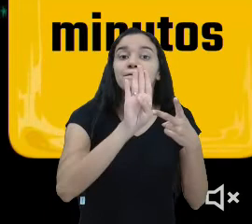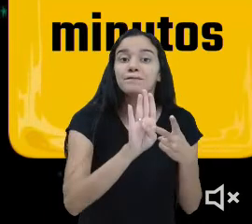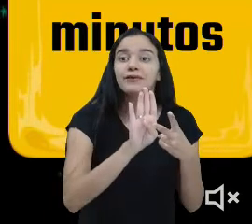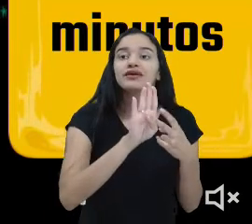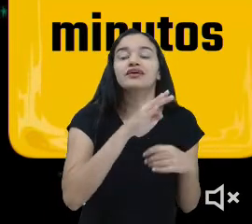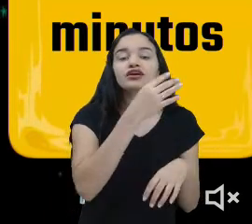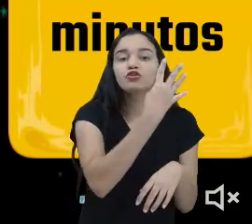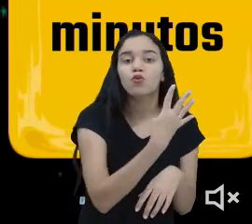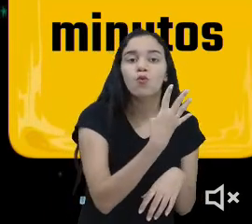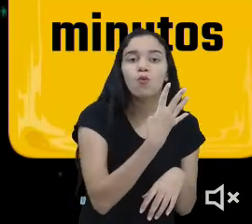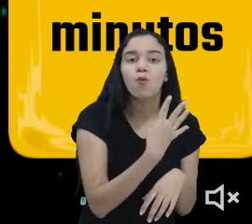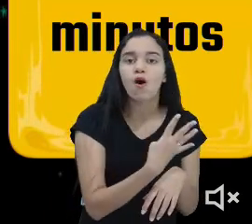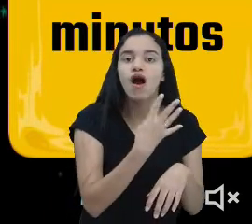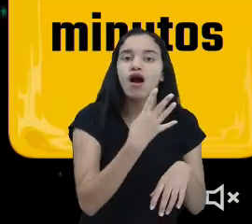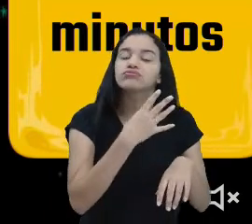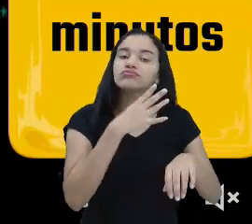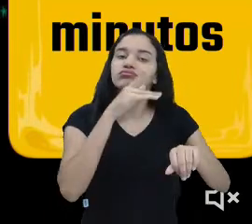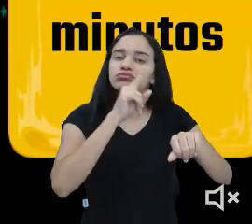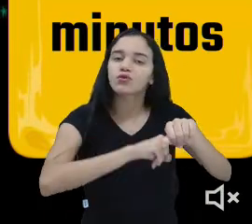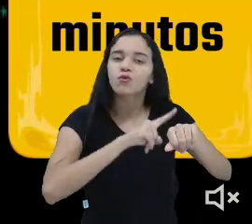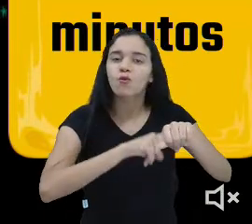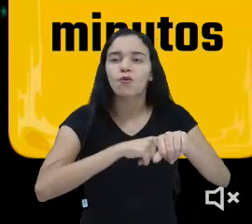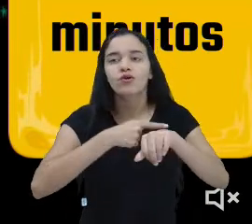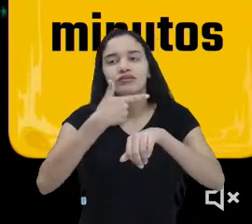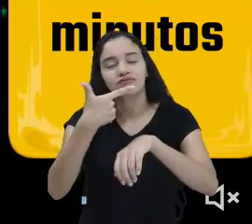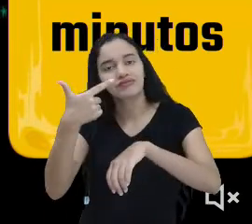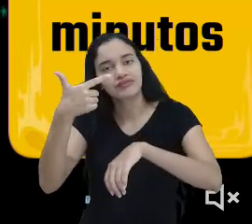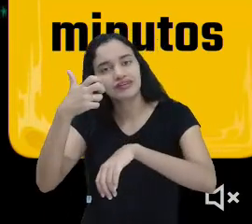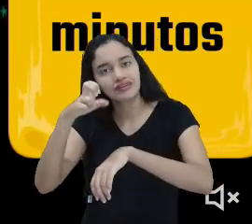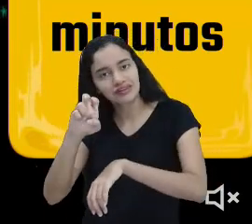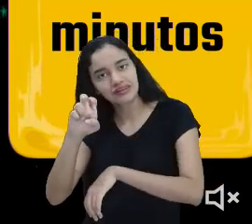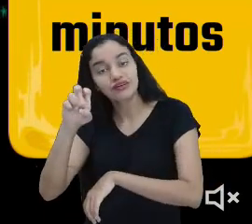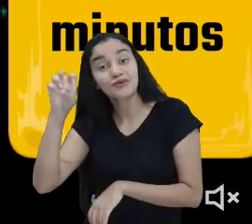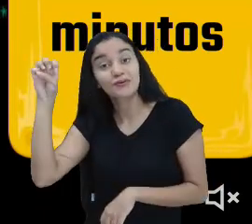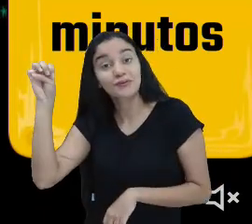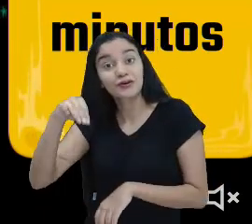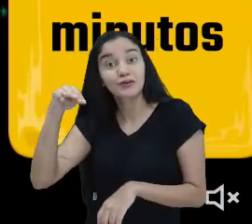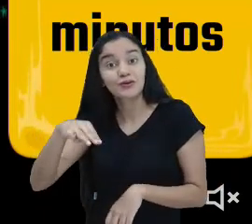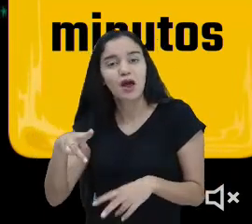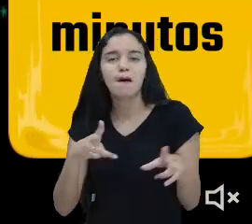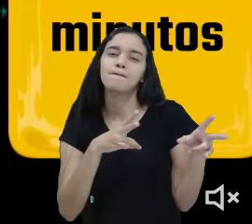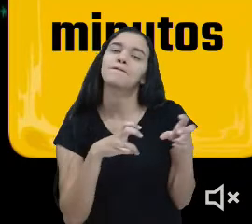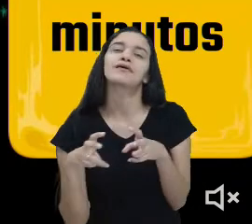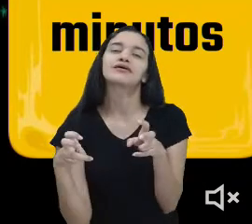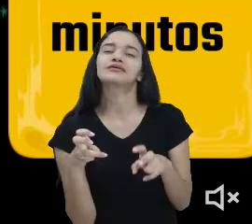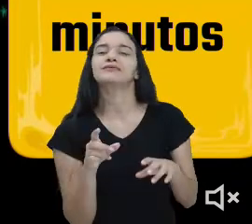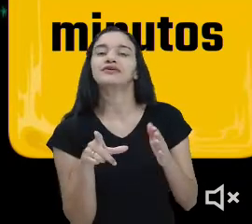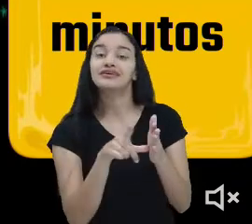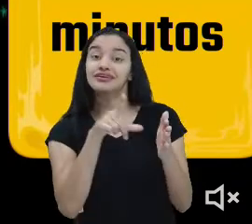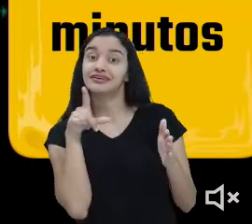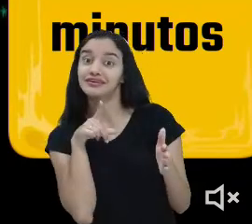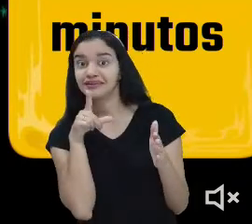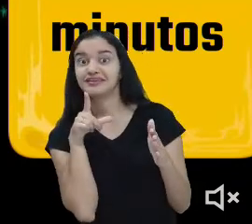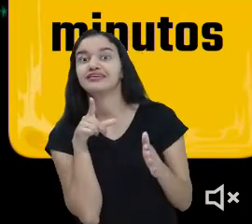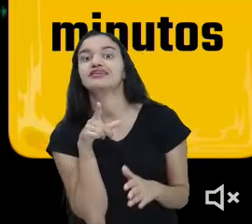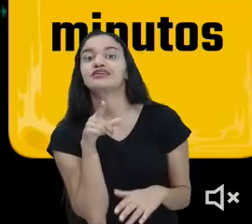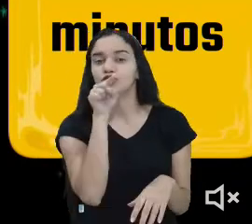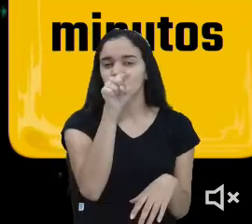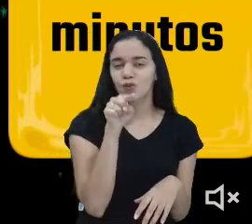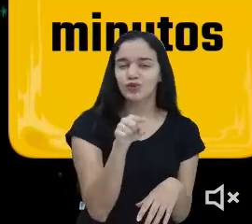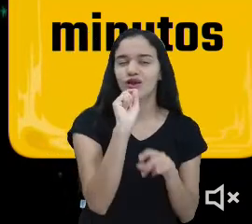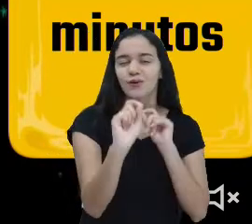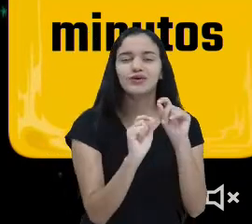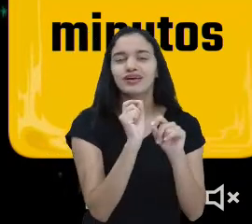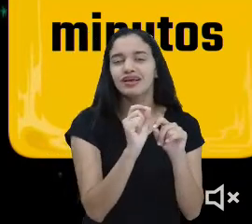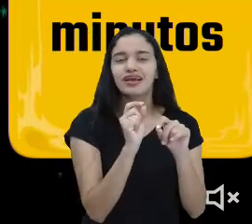25 minutos. Quem prestou atenção à aula, a professora Josi, percebeu que antes dos 2 pontinhos é a hora. Então, não pode